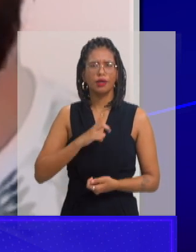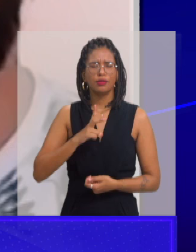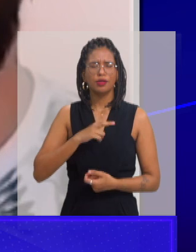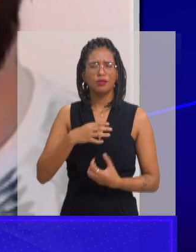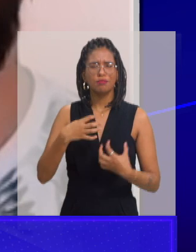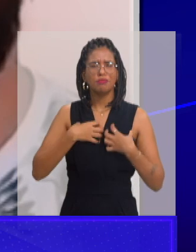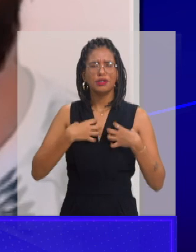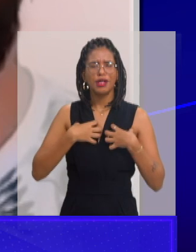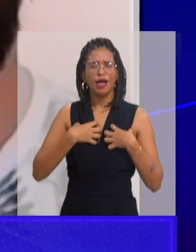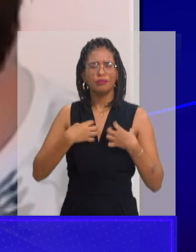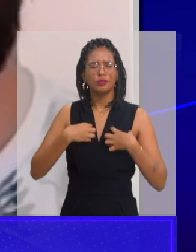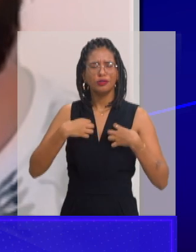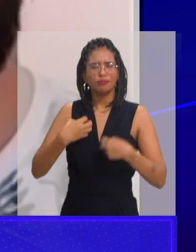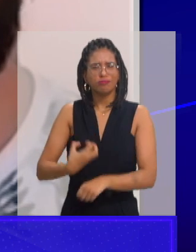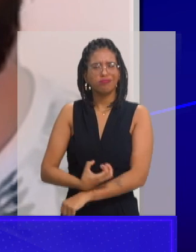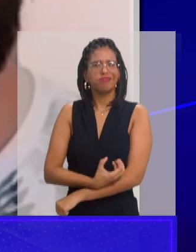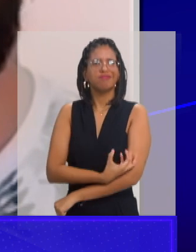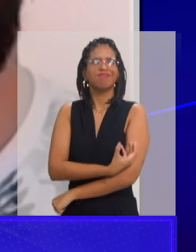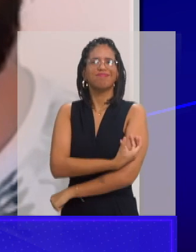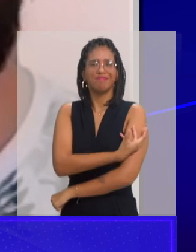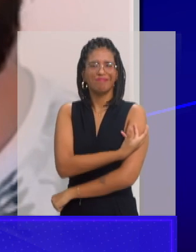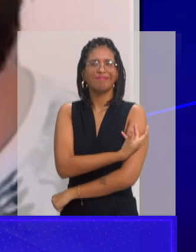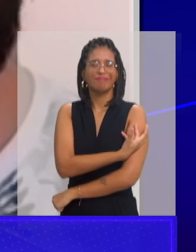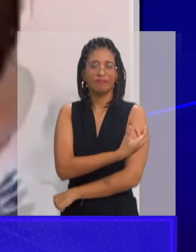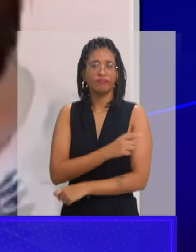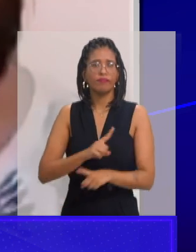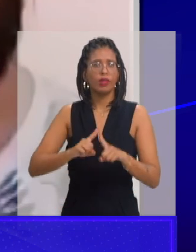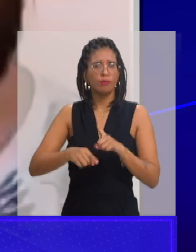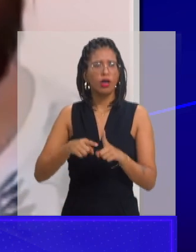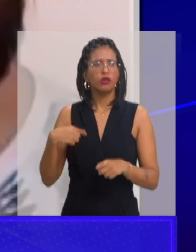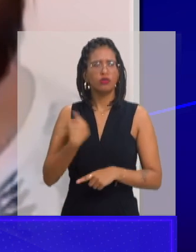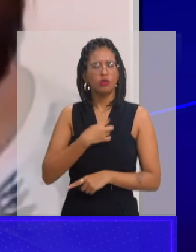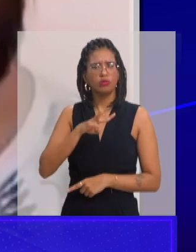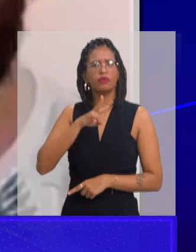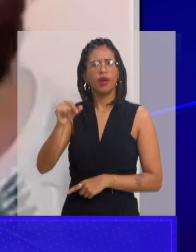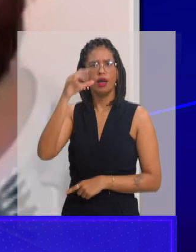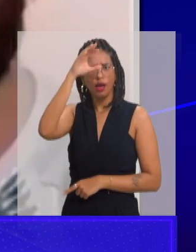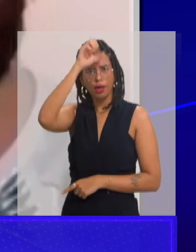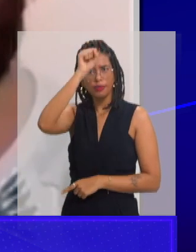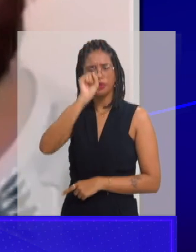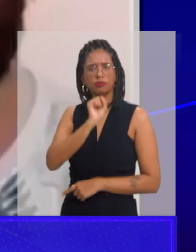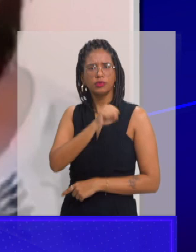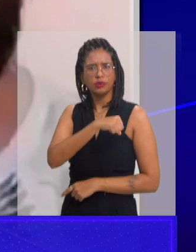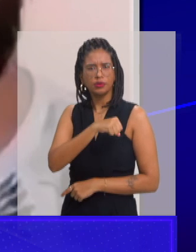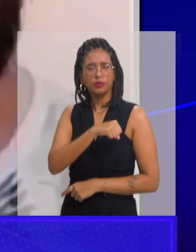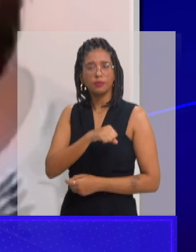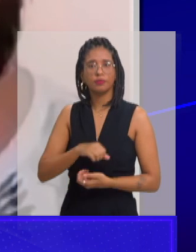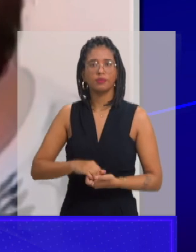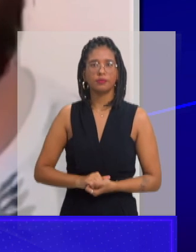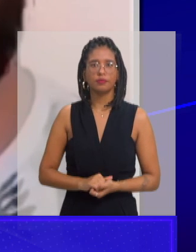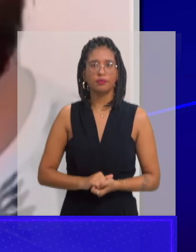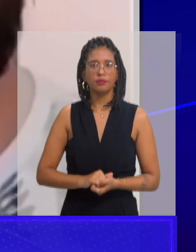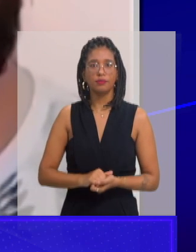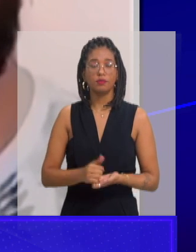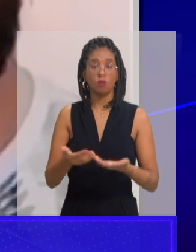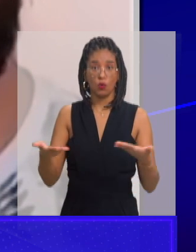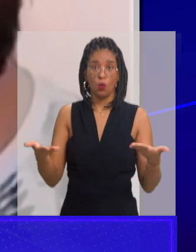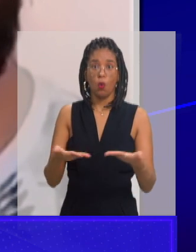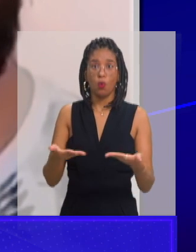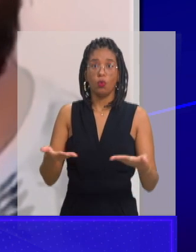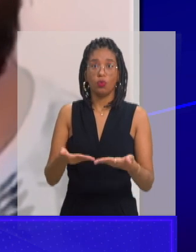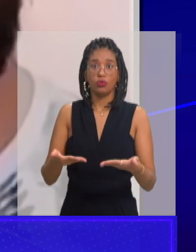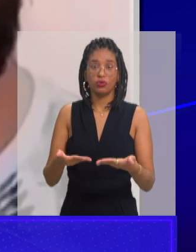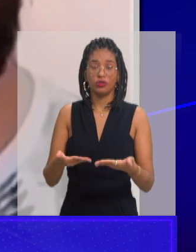enriquecendo até. Estou um pouco emocionado aqui, mas vai aprendendo Digo uma coisa, para mim o programa de